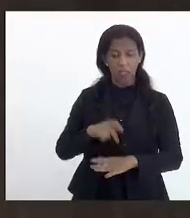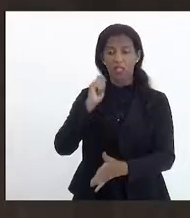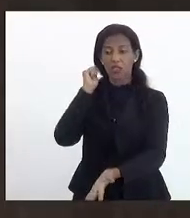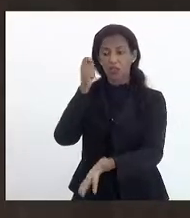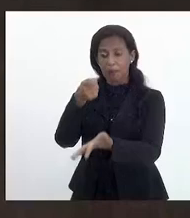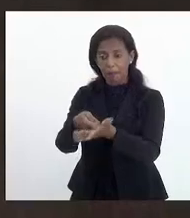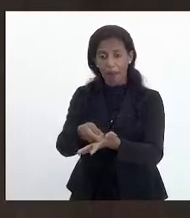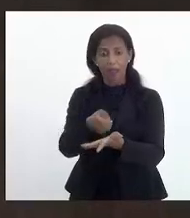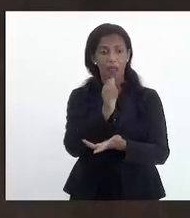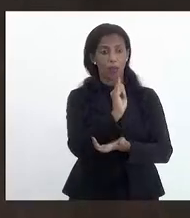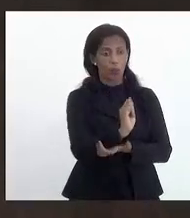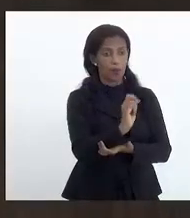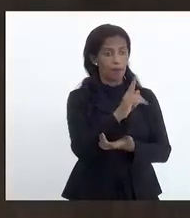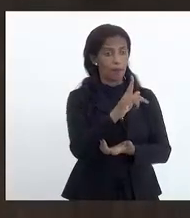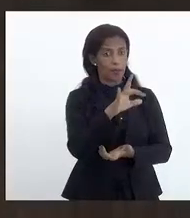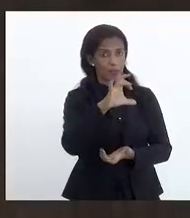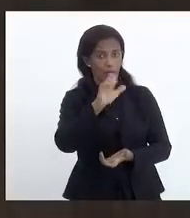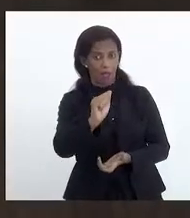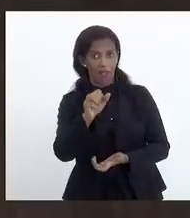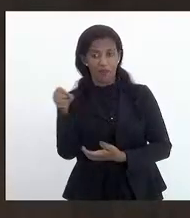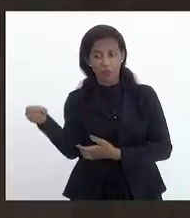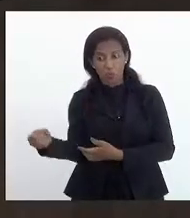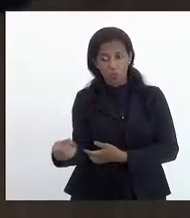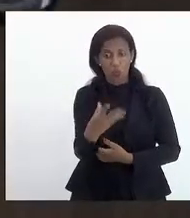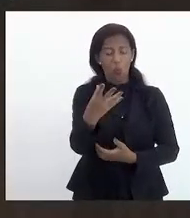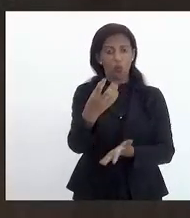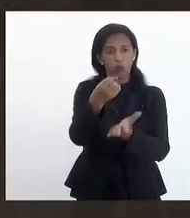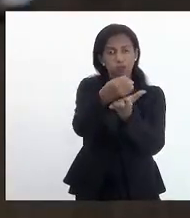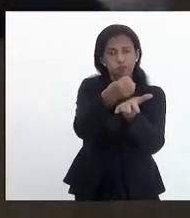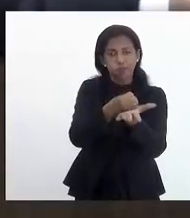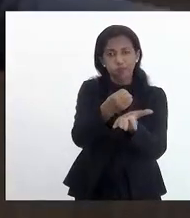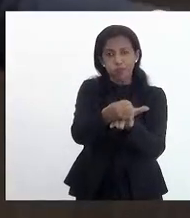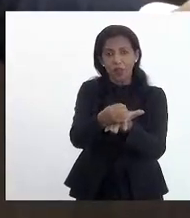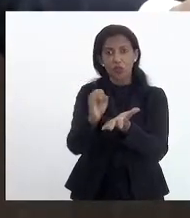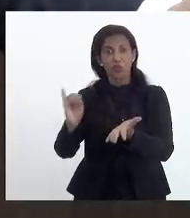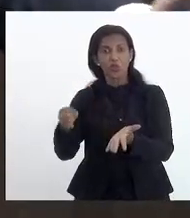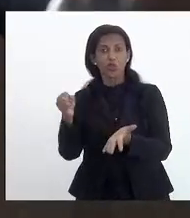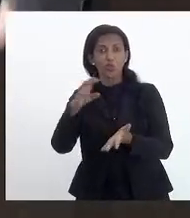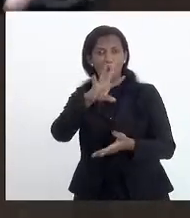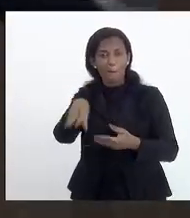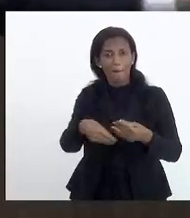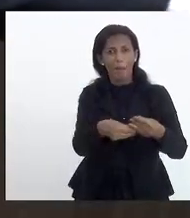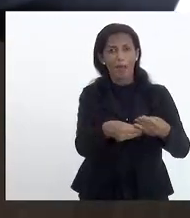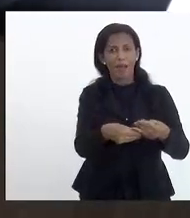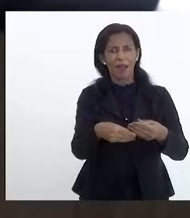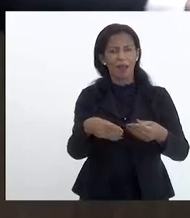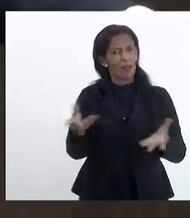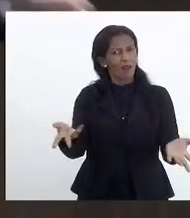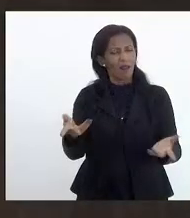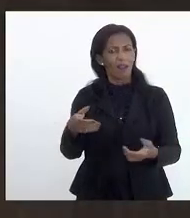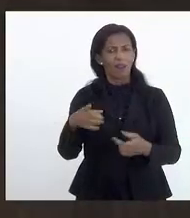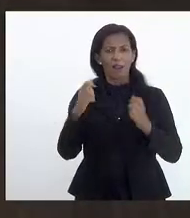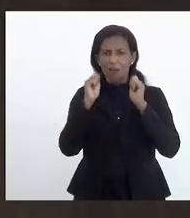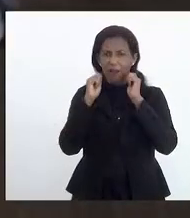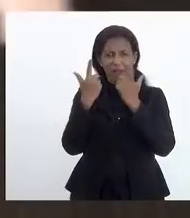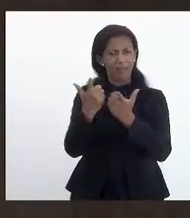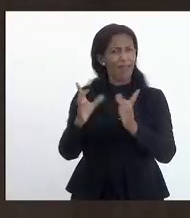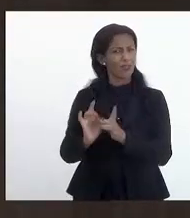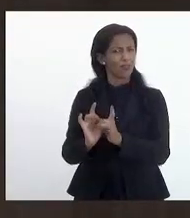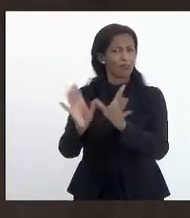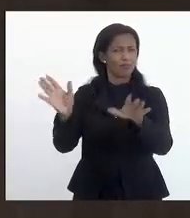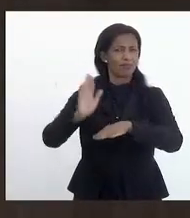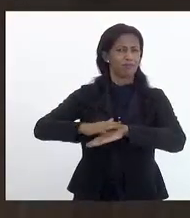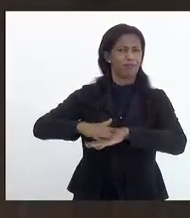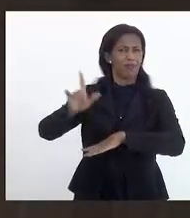façamos um novo remanejamento dessa reposição. Foi isso que eu disse. O parlamento tem autonomia, senhor presidente. Vossa Excelência, que é o